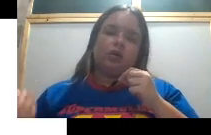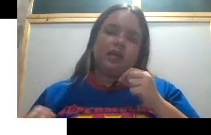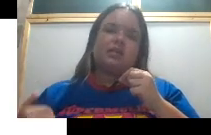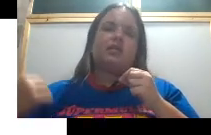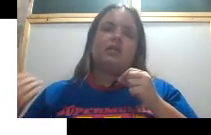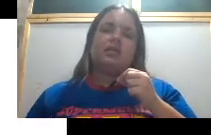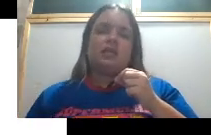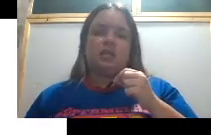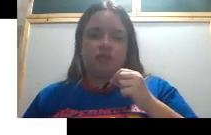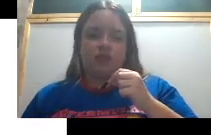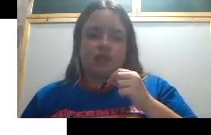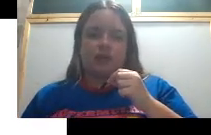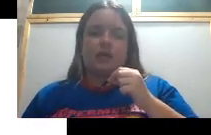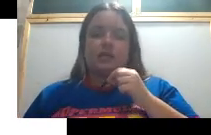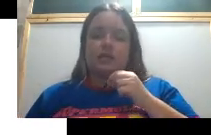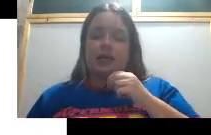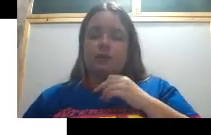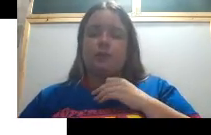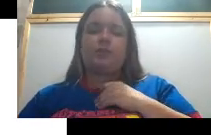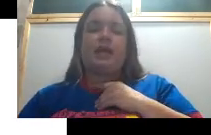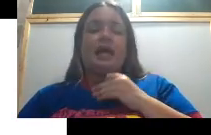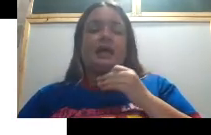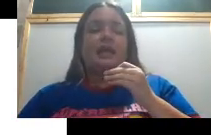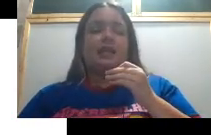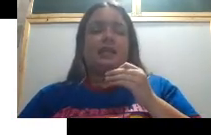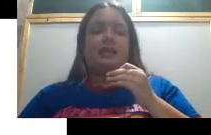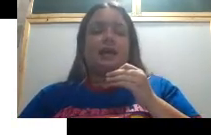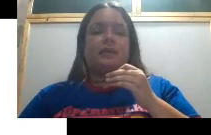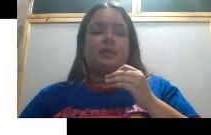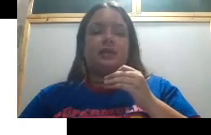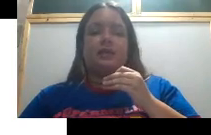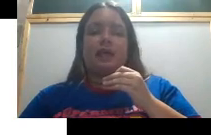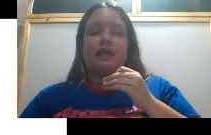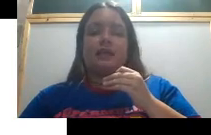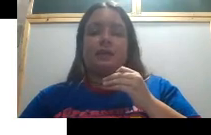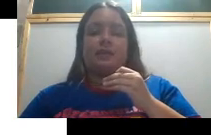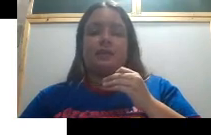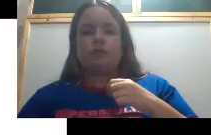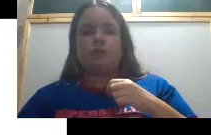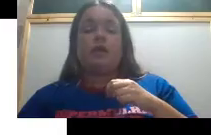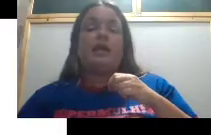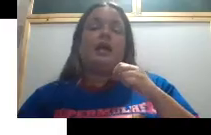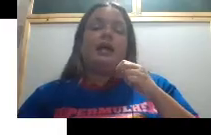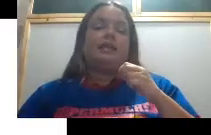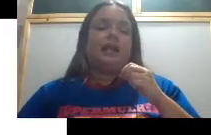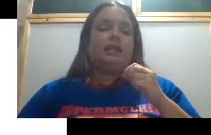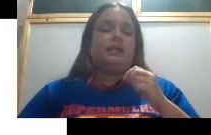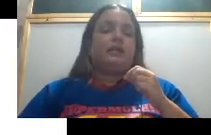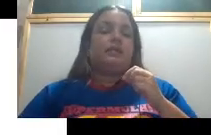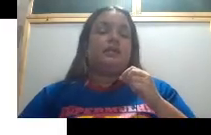dizer o que cada cor dessa significa certo na letra na letra